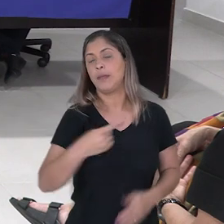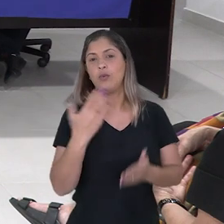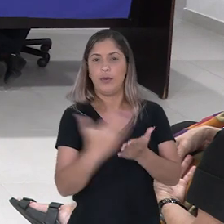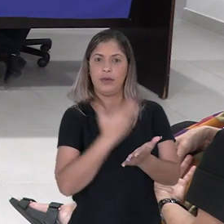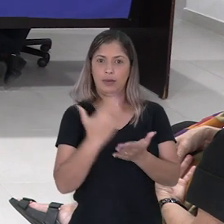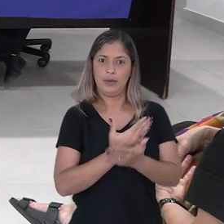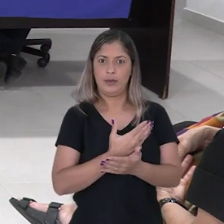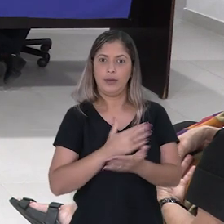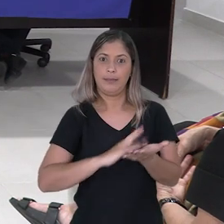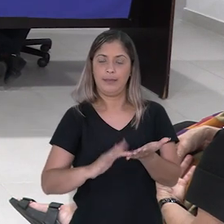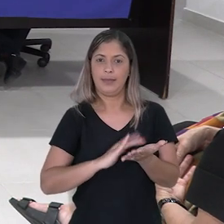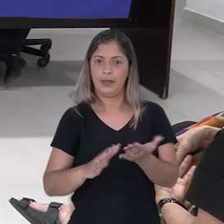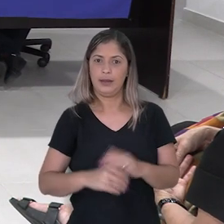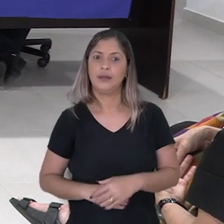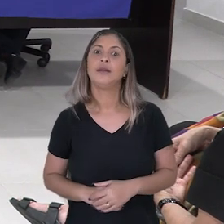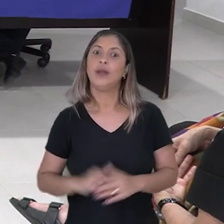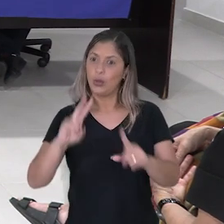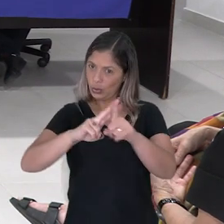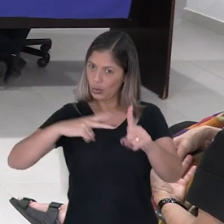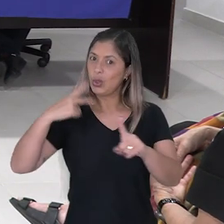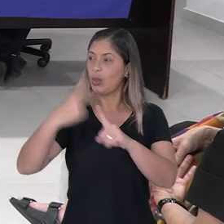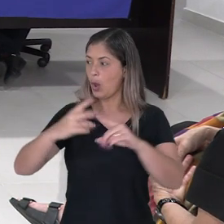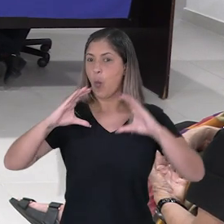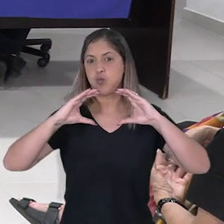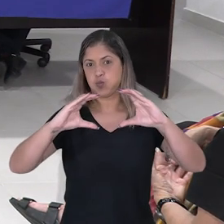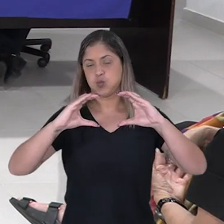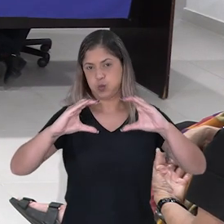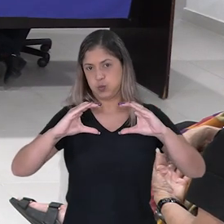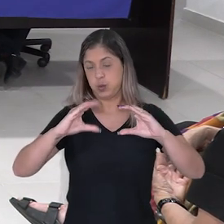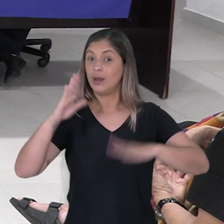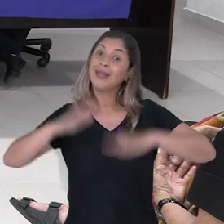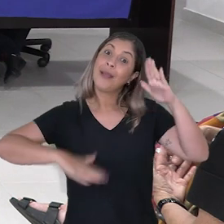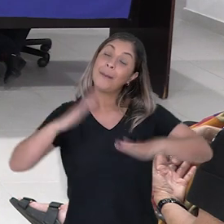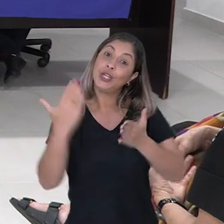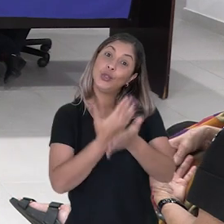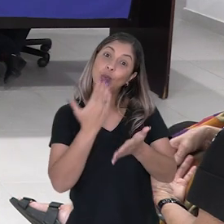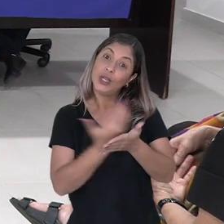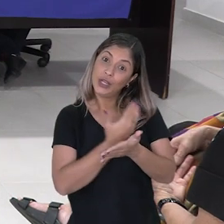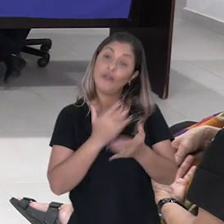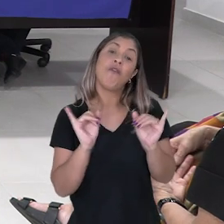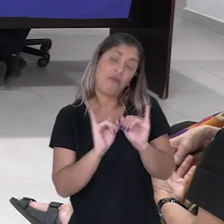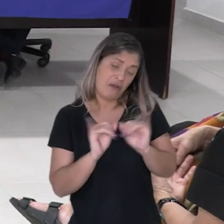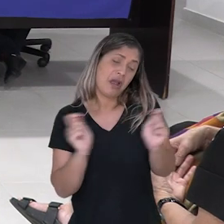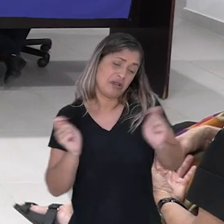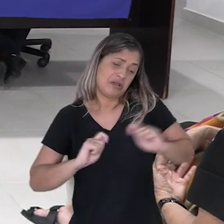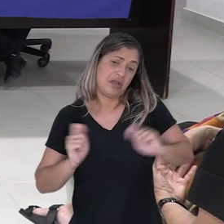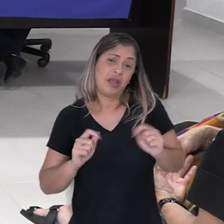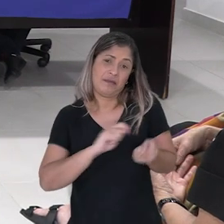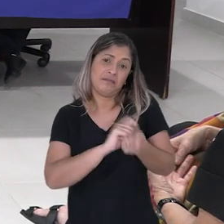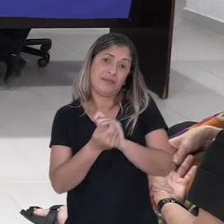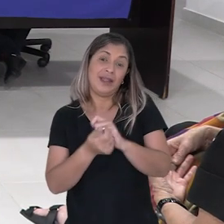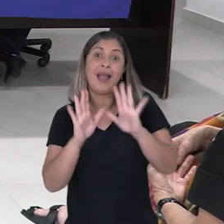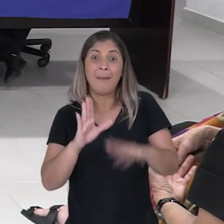Braille. Então, ele ficou quase o dobro desse livro aqui. Então, assim, dependendo do livro, a gente faz, né? A gente faz, só que ele